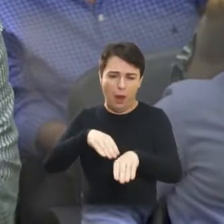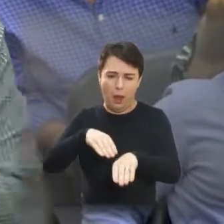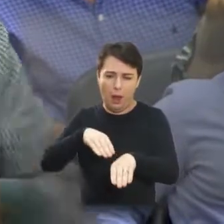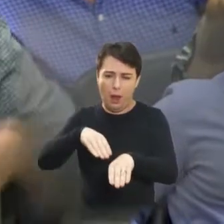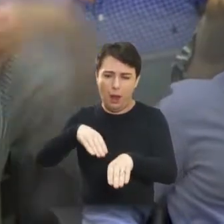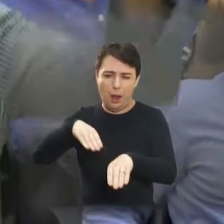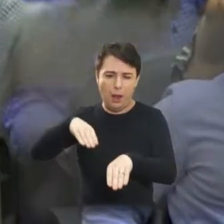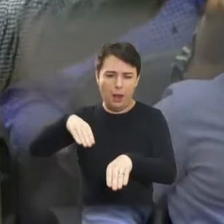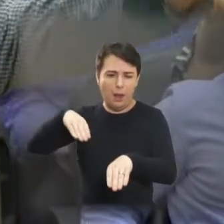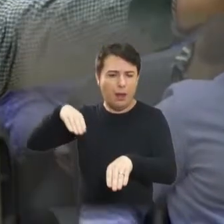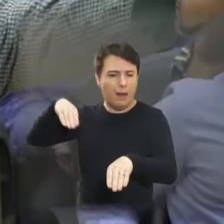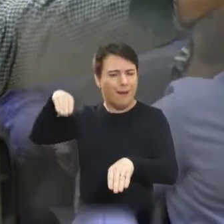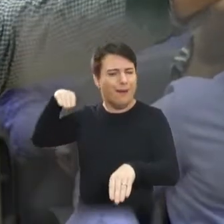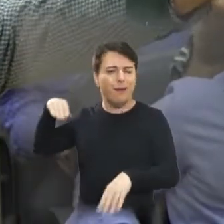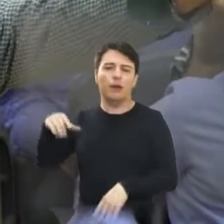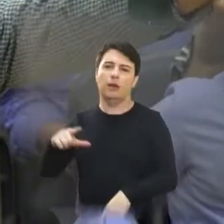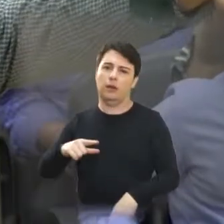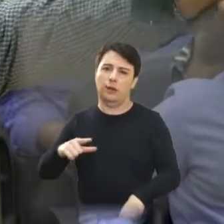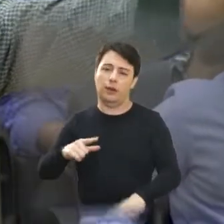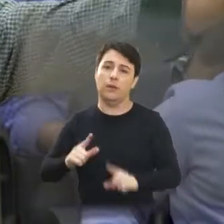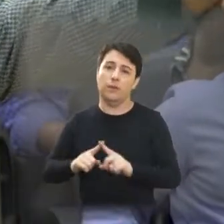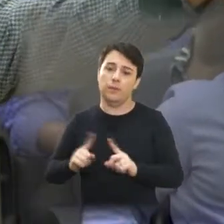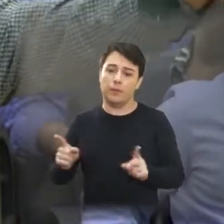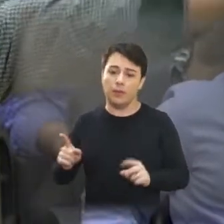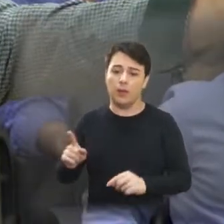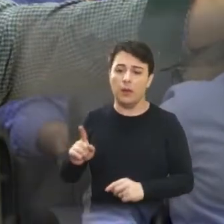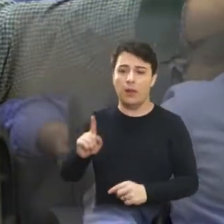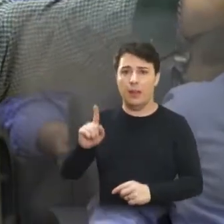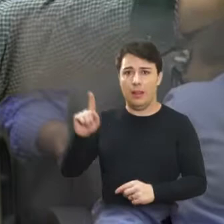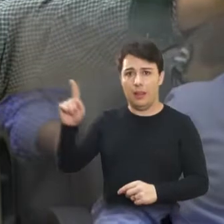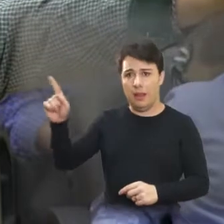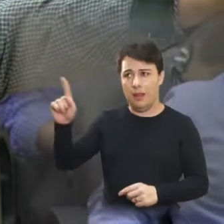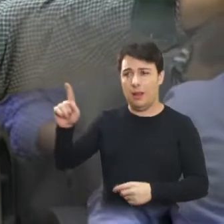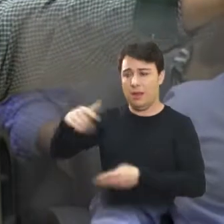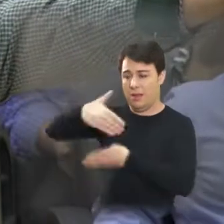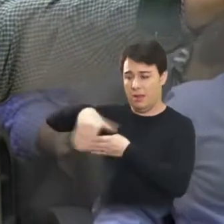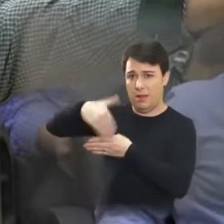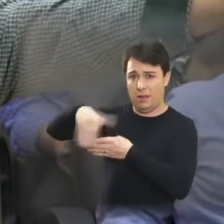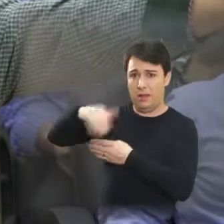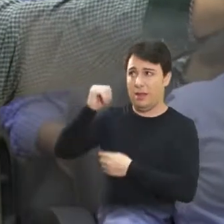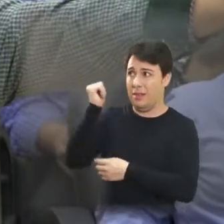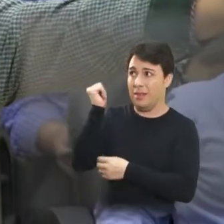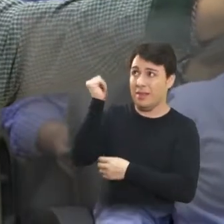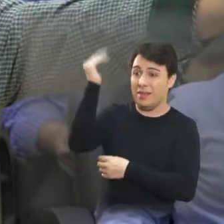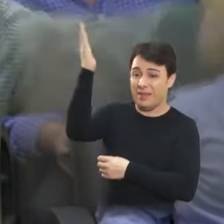para mais do que a preocupação do trânsito em si, lá na região